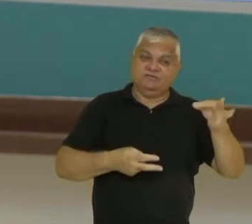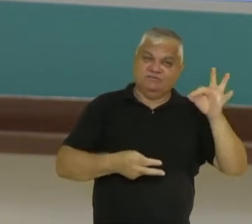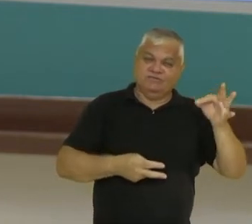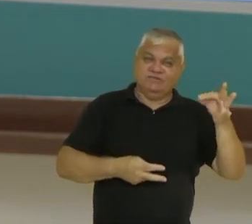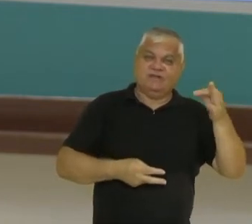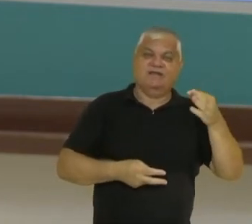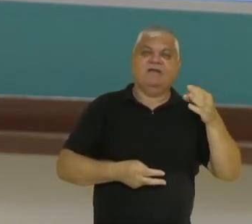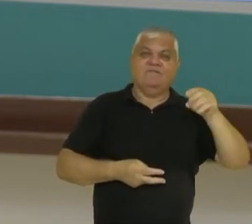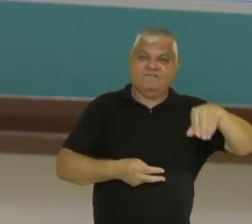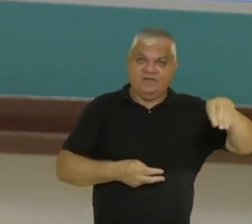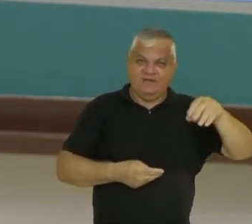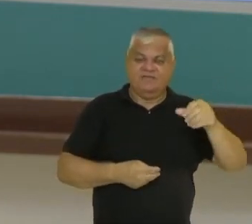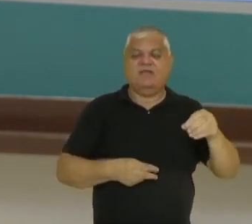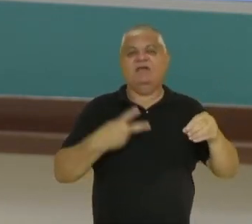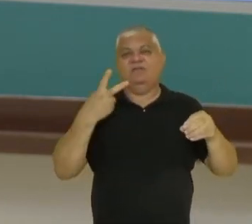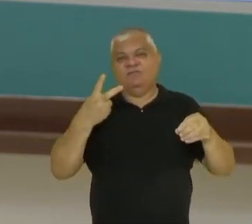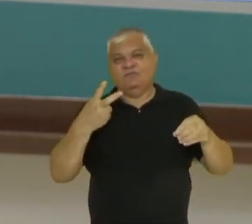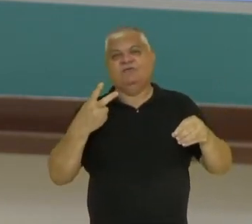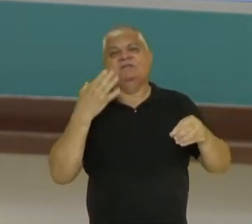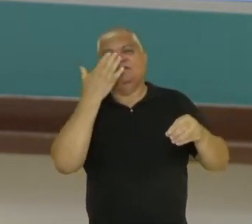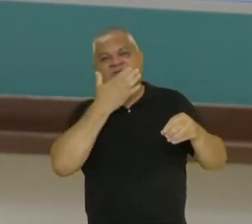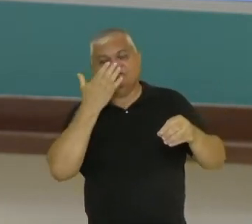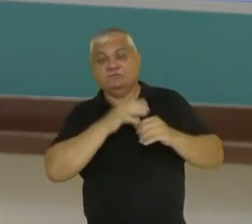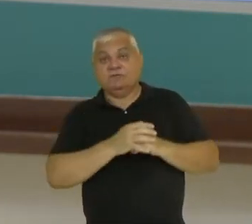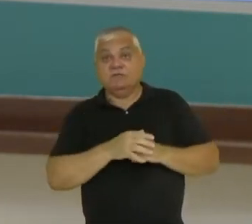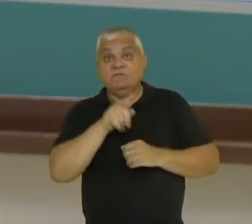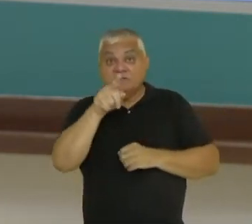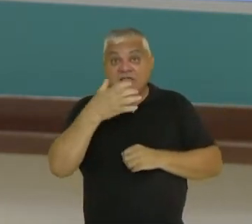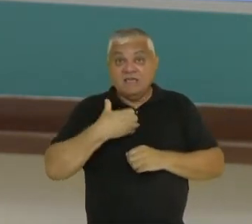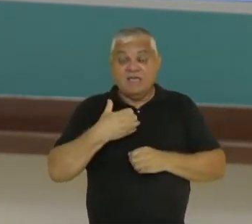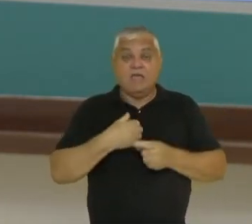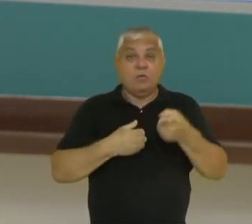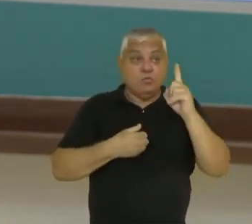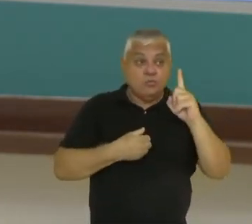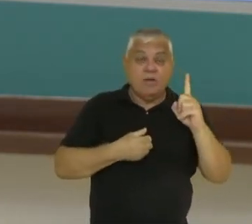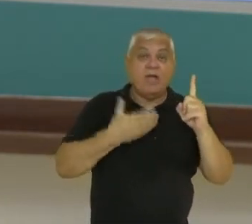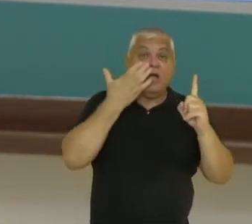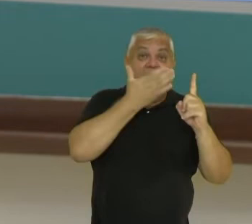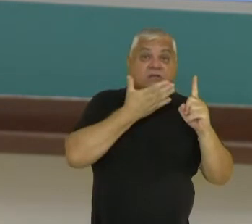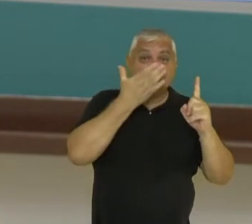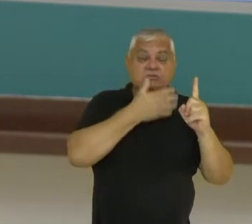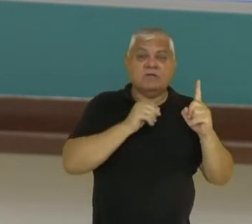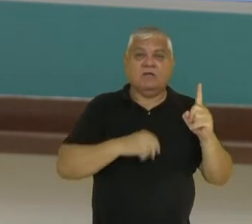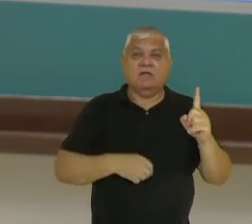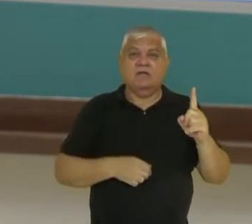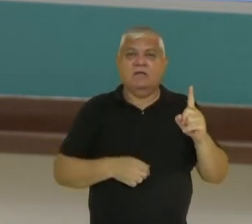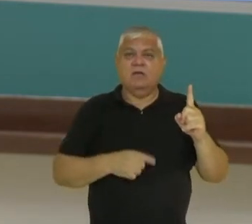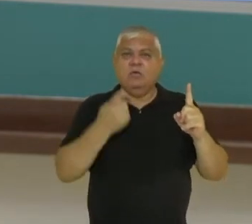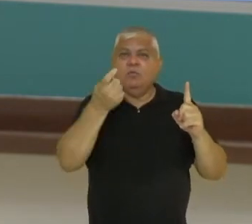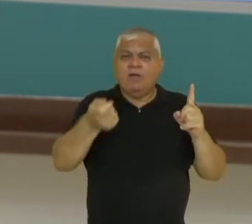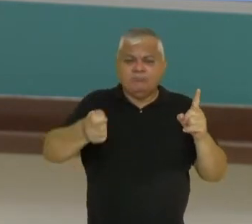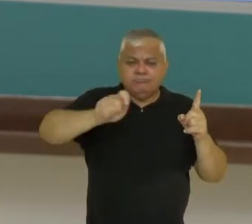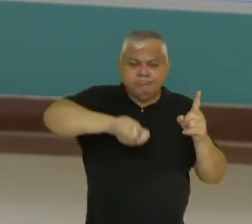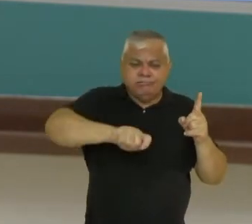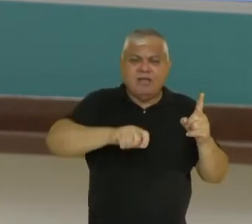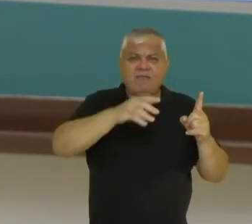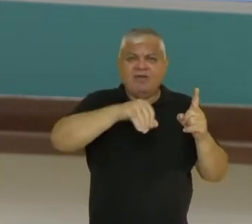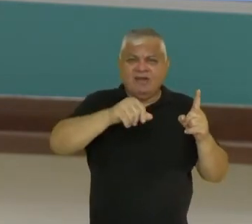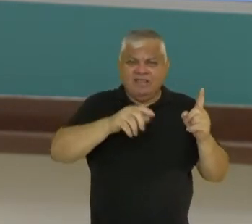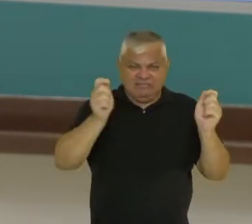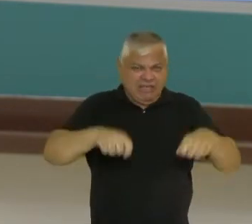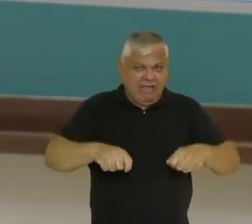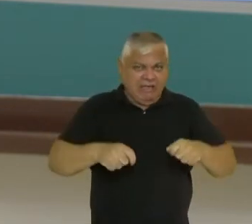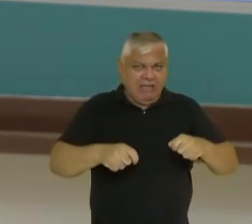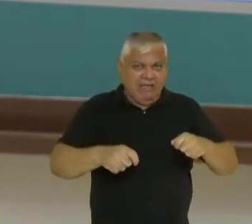né? 1 xícara de açúcar, 1 xícara de farinha. Se você usar 1 xícara de açúcar e só 1 colher de farinha, o seu bolo vai